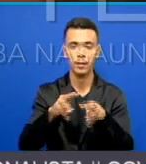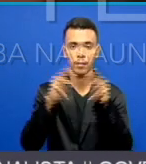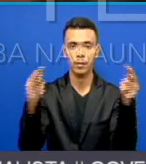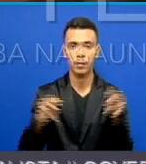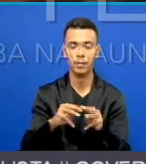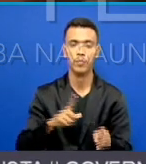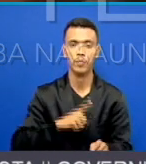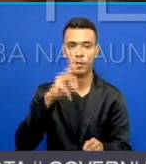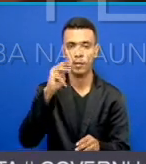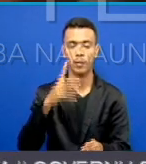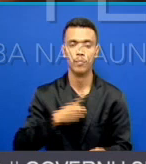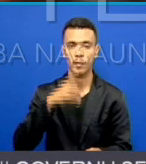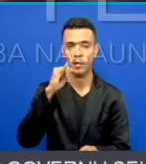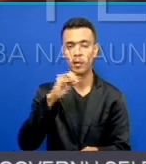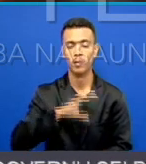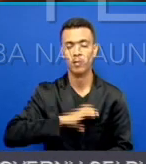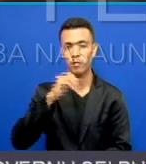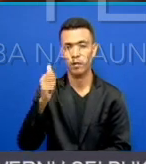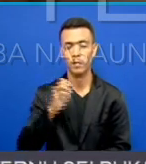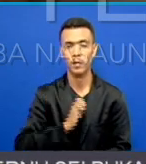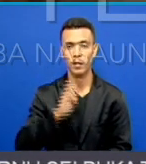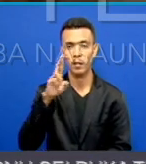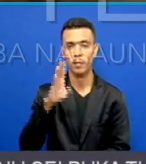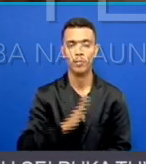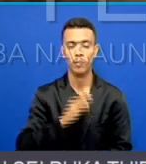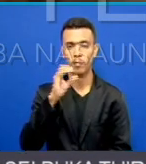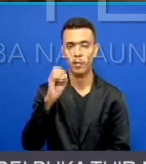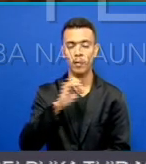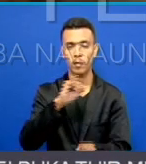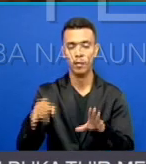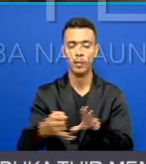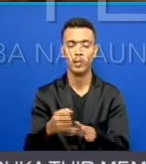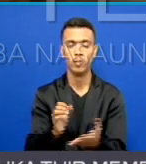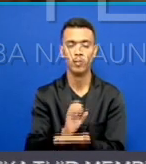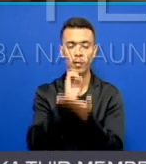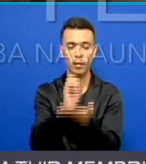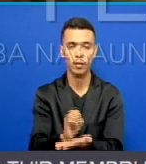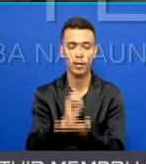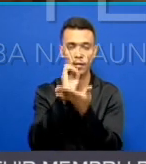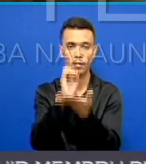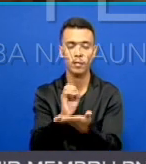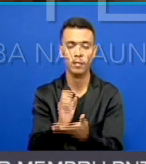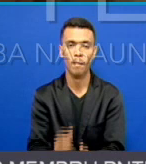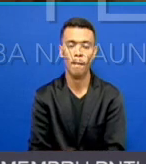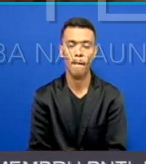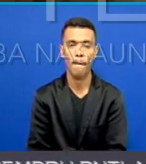munisipiu Lautem, Dili, Kovalima, Ermera, Bobonaru, inklui region administrativa